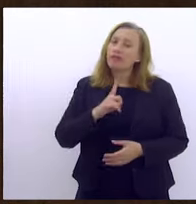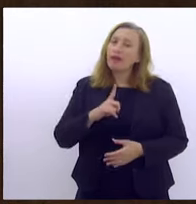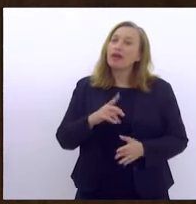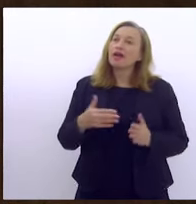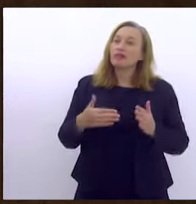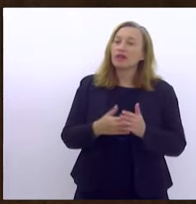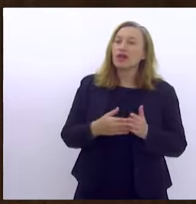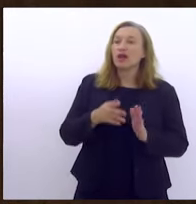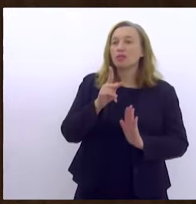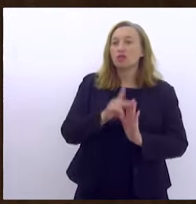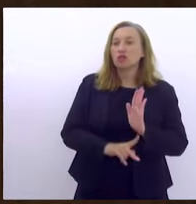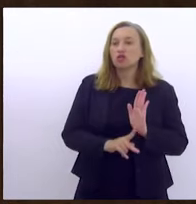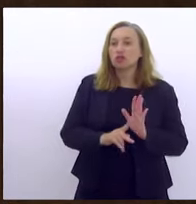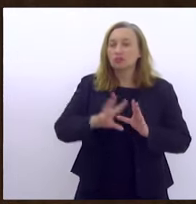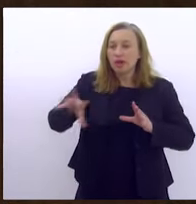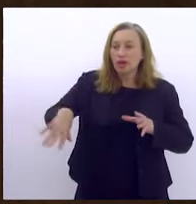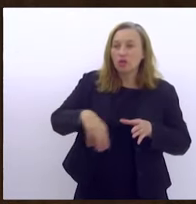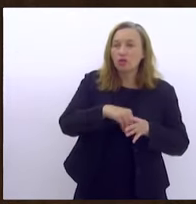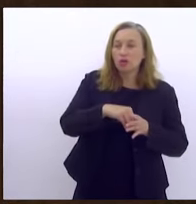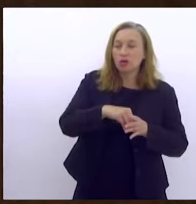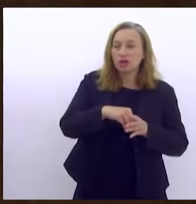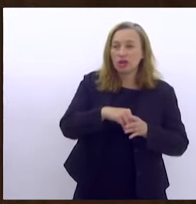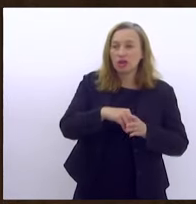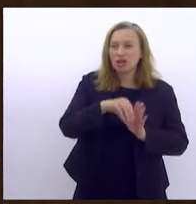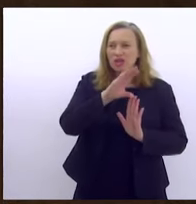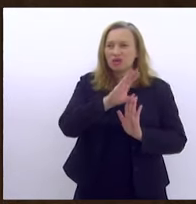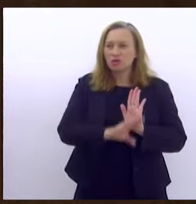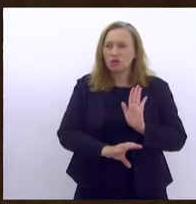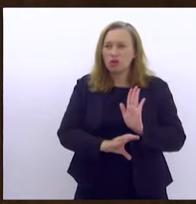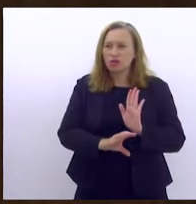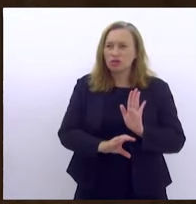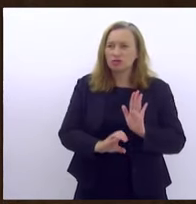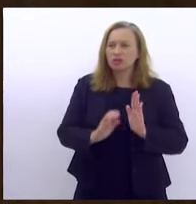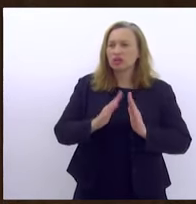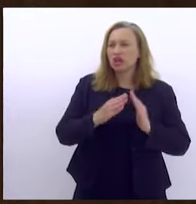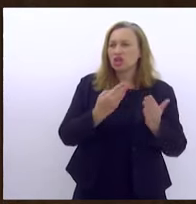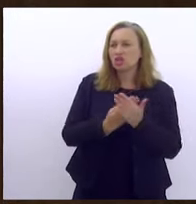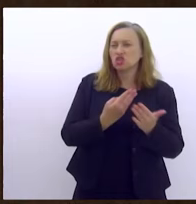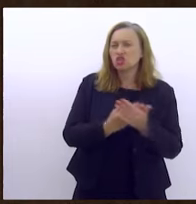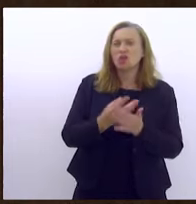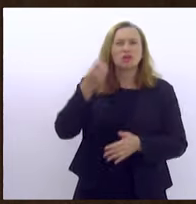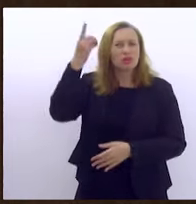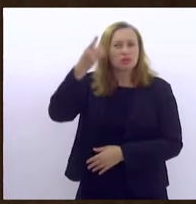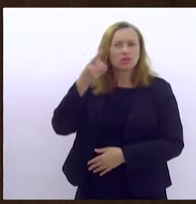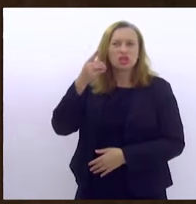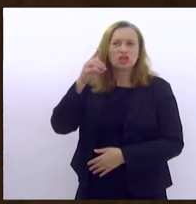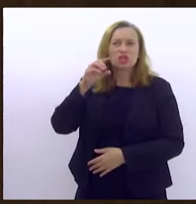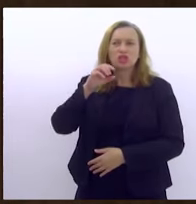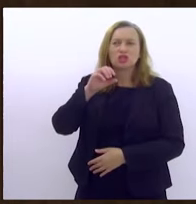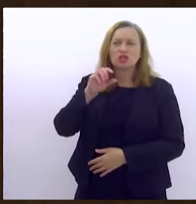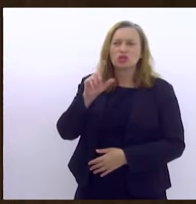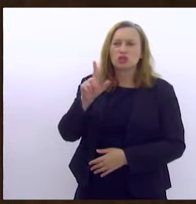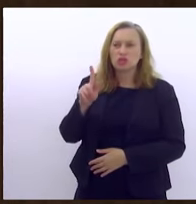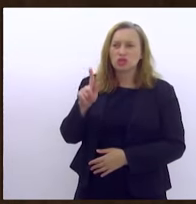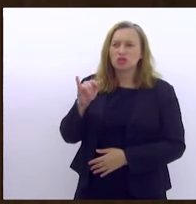para colocar na grade escolar. Salvo de memória, de autoria do deputado Gilberto